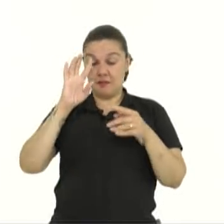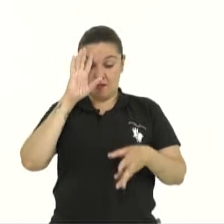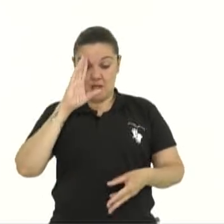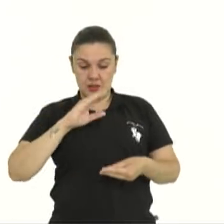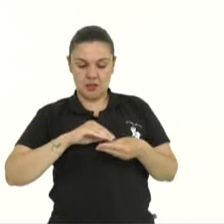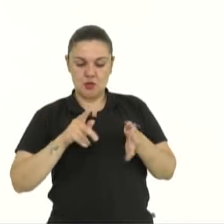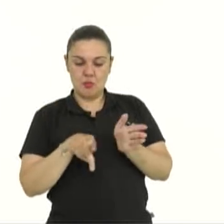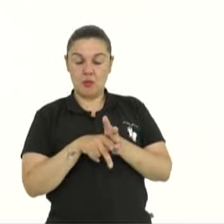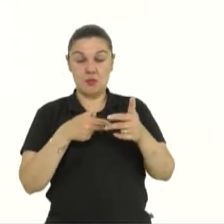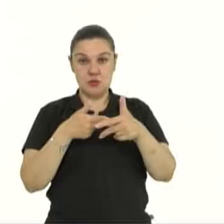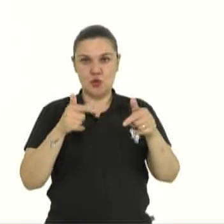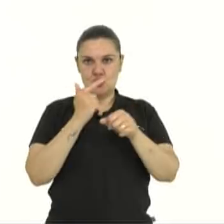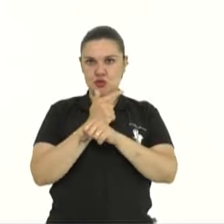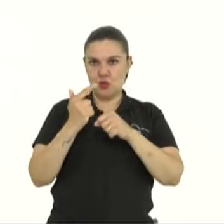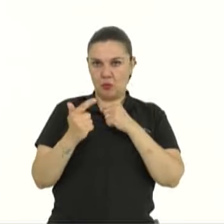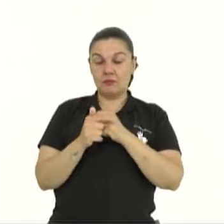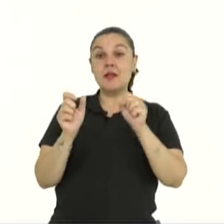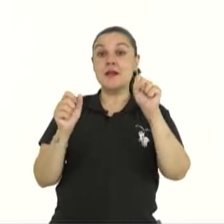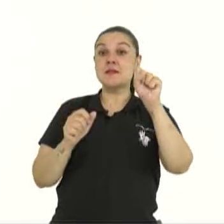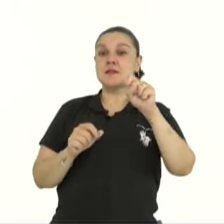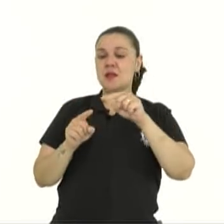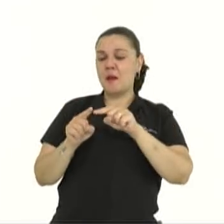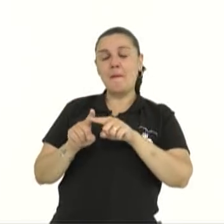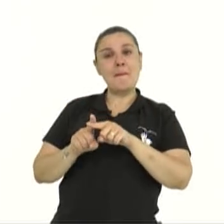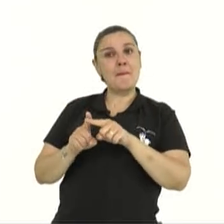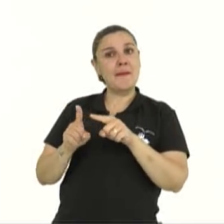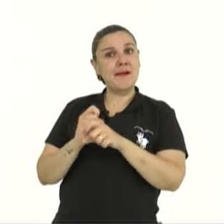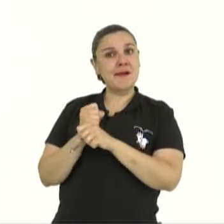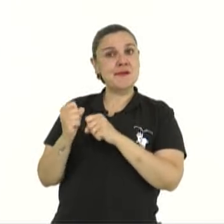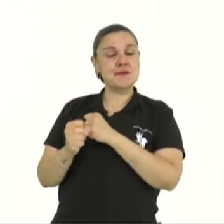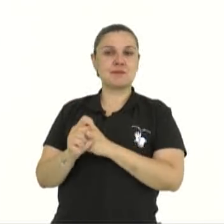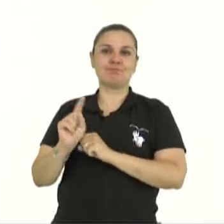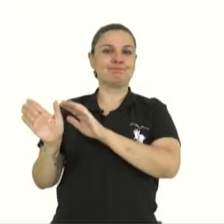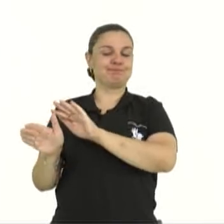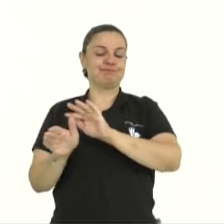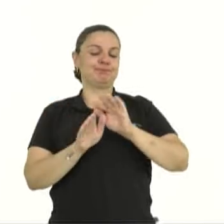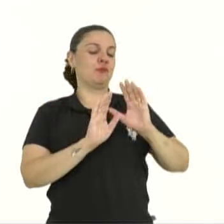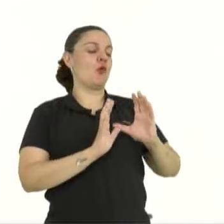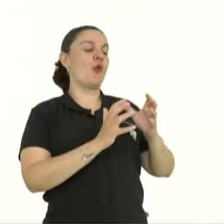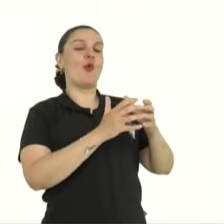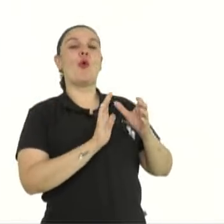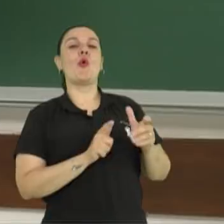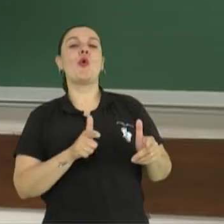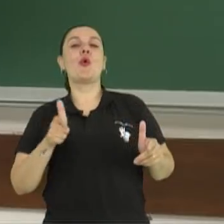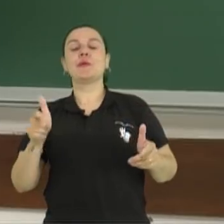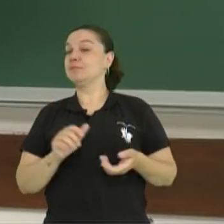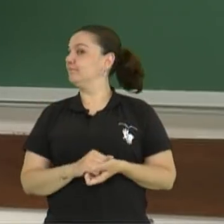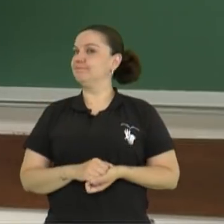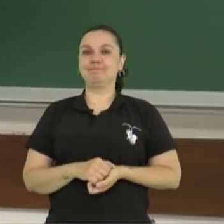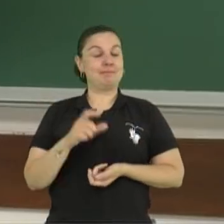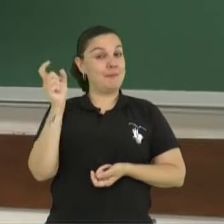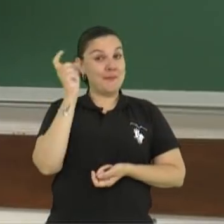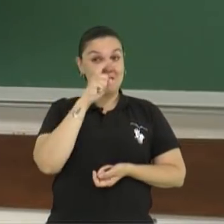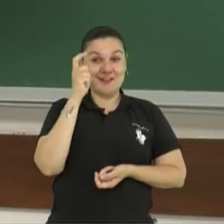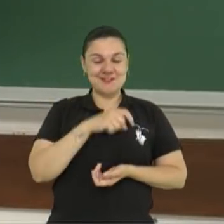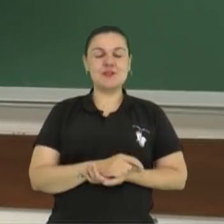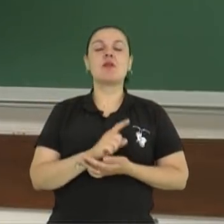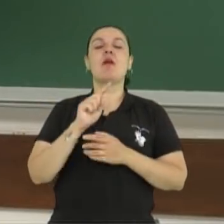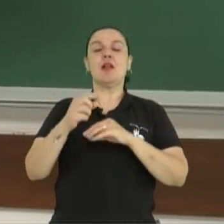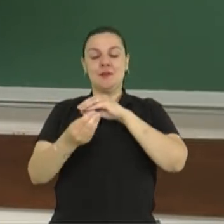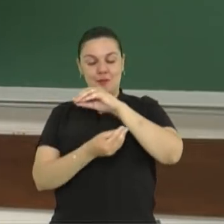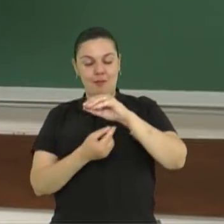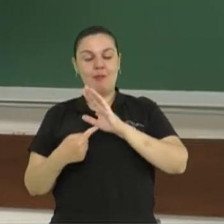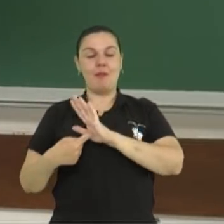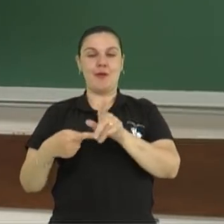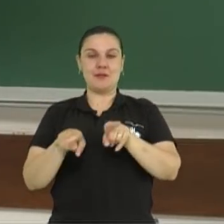Compreende fenômenos geográficos? Tá certo. Já os sociais estão fora do seu alcance. Não é verdade, né? Ele